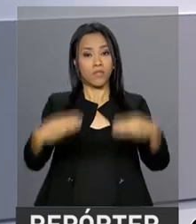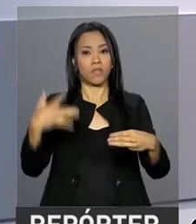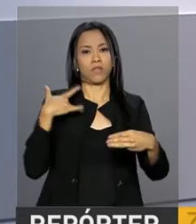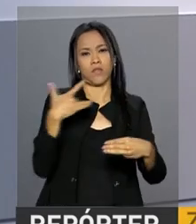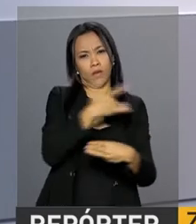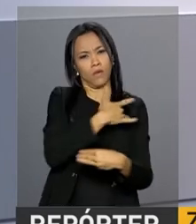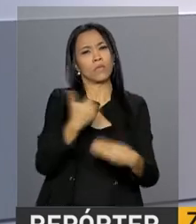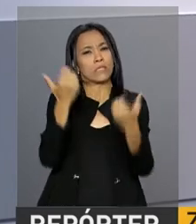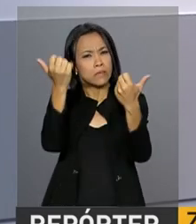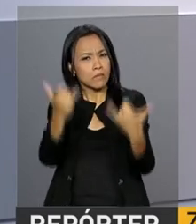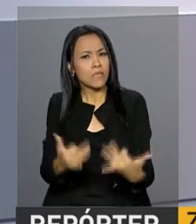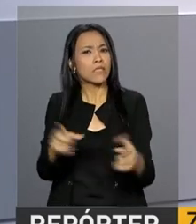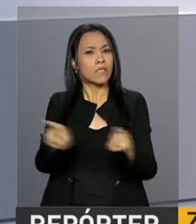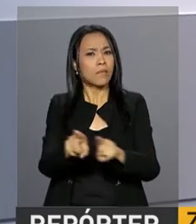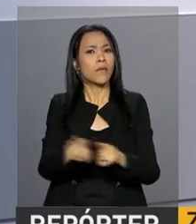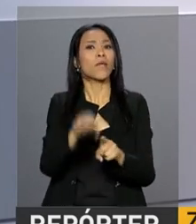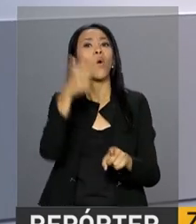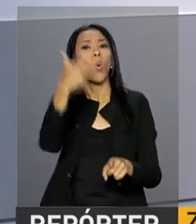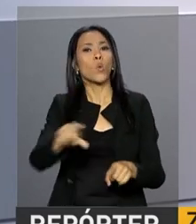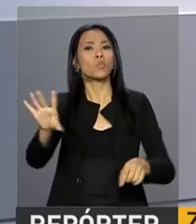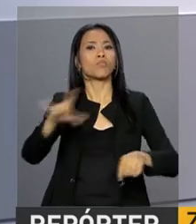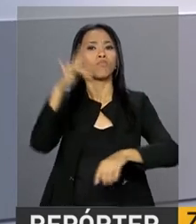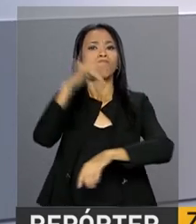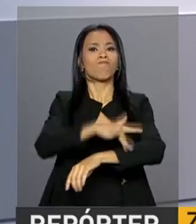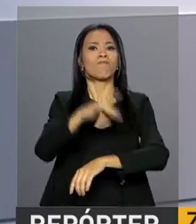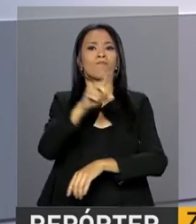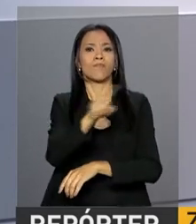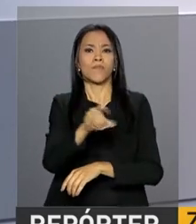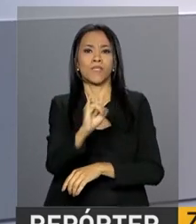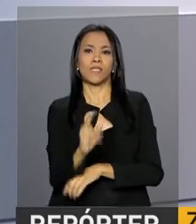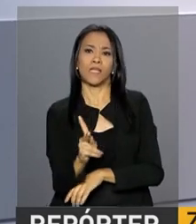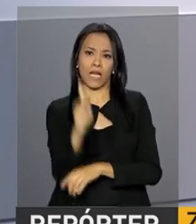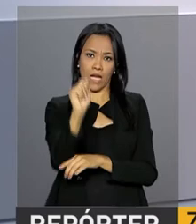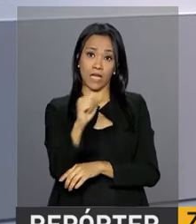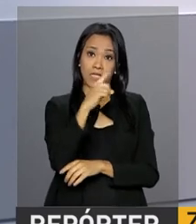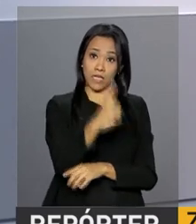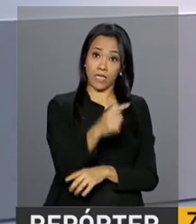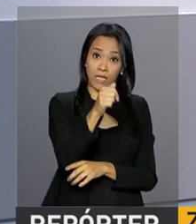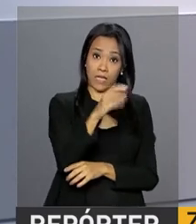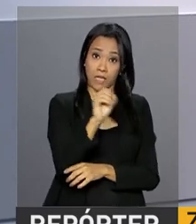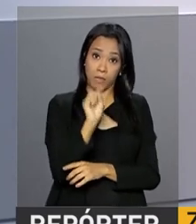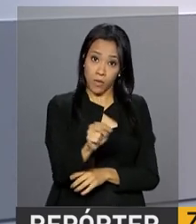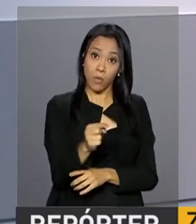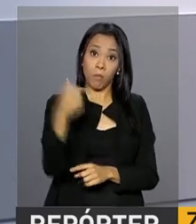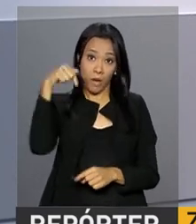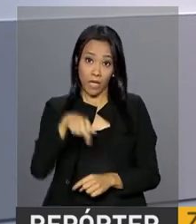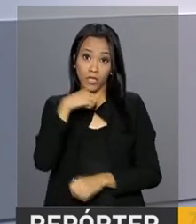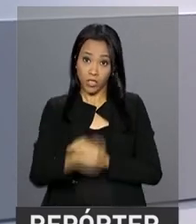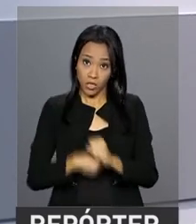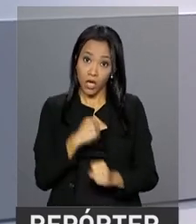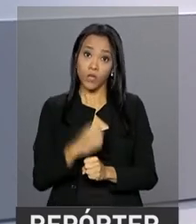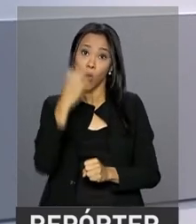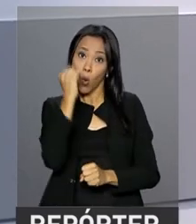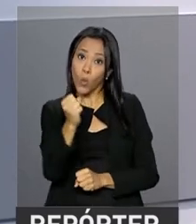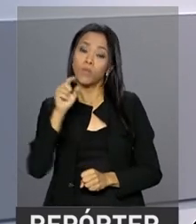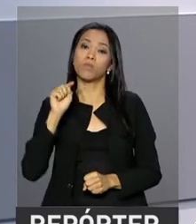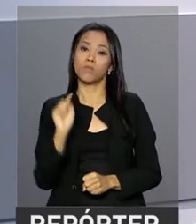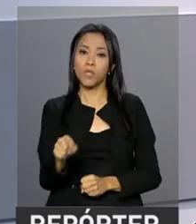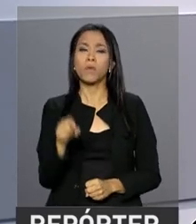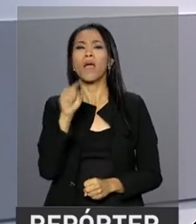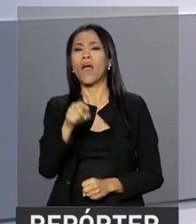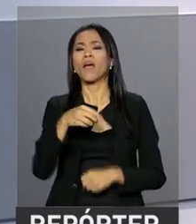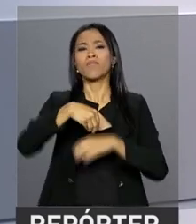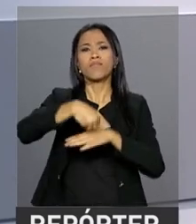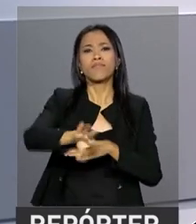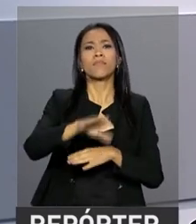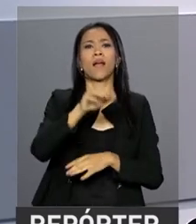ainda uma redução nos casos de zika, de 170 mil para cerca de 8 mil este ano. Essas doenças são transmitidas pelo